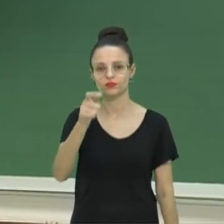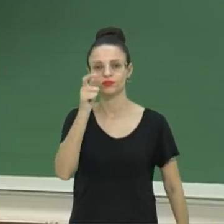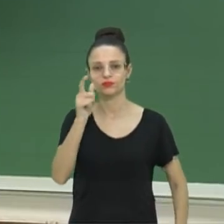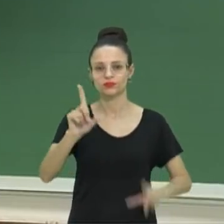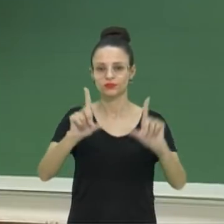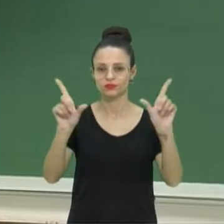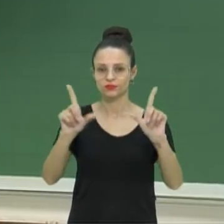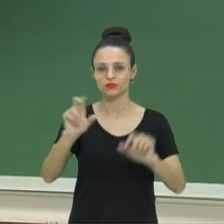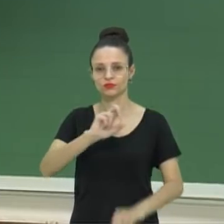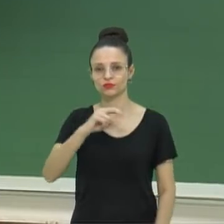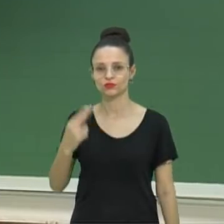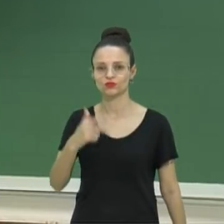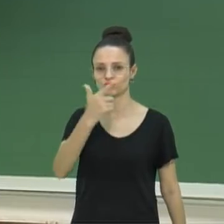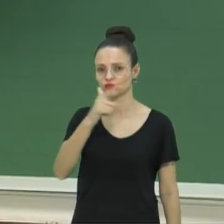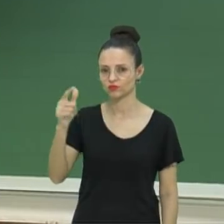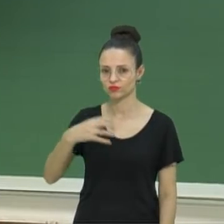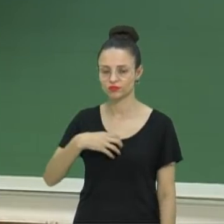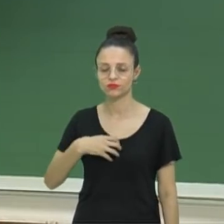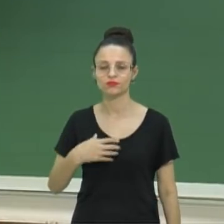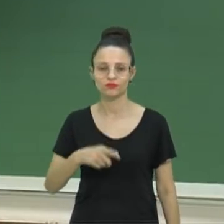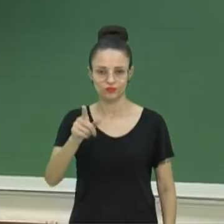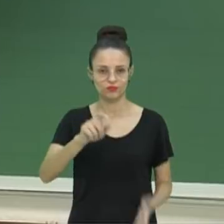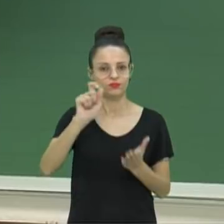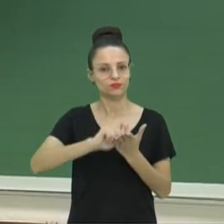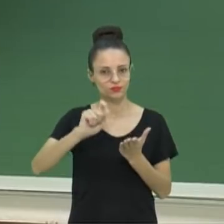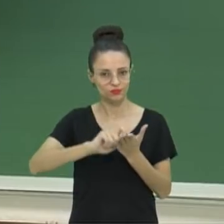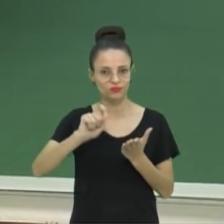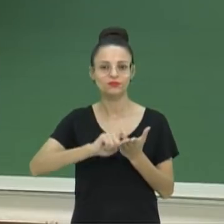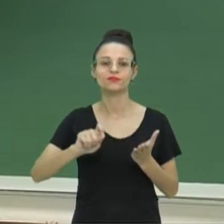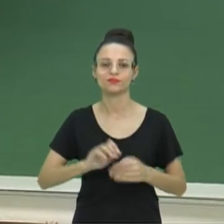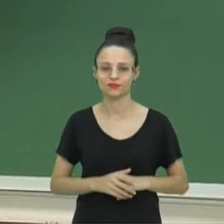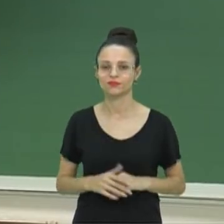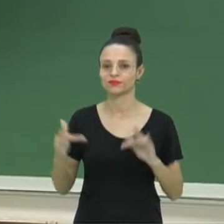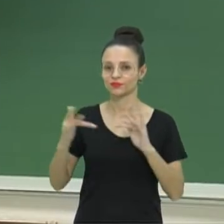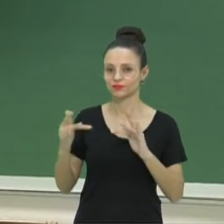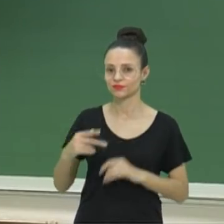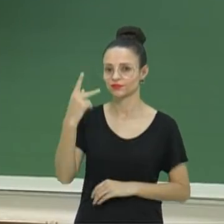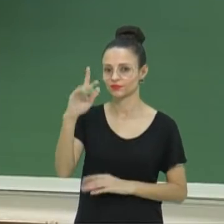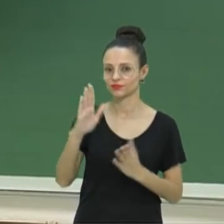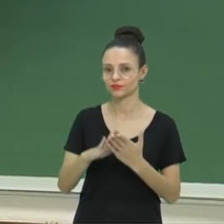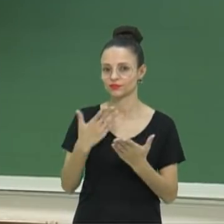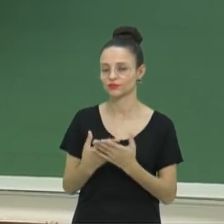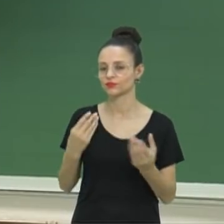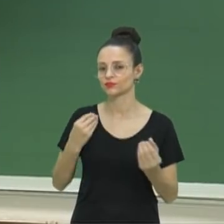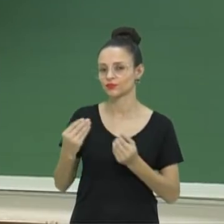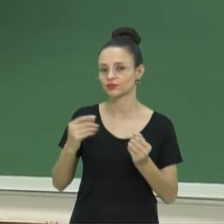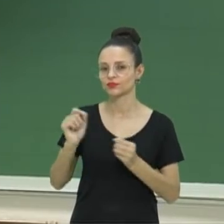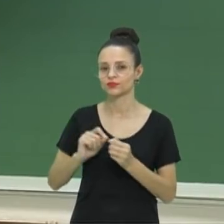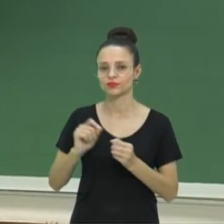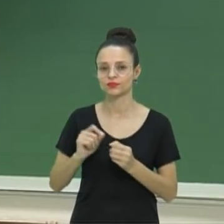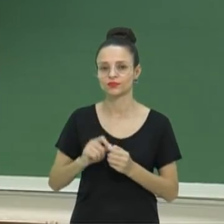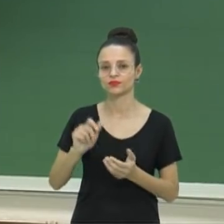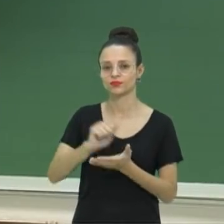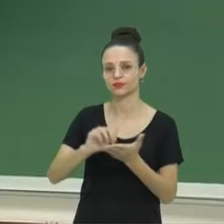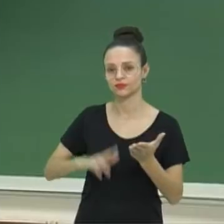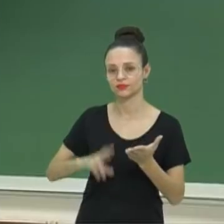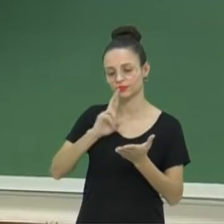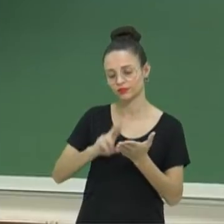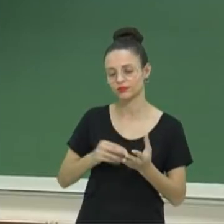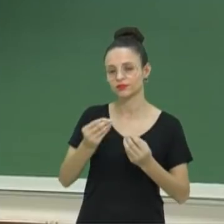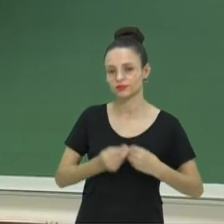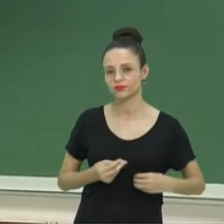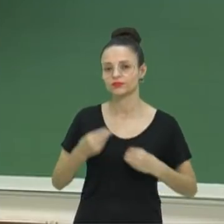TV ou por outros meios, né? Então faz as suas anotações e entre em contato com a escola como que faz para retirar as